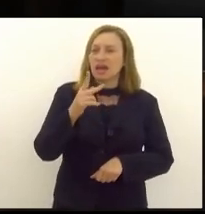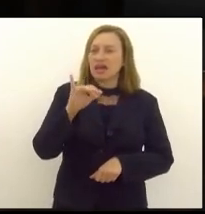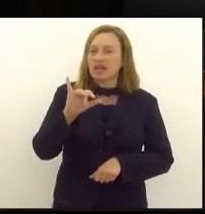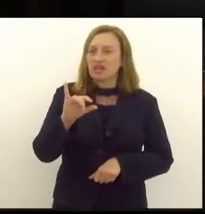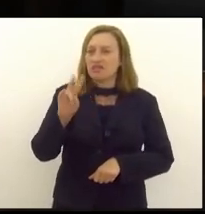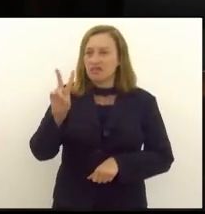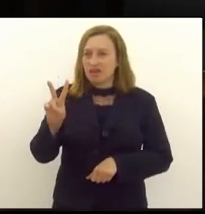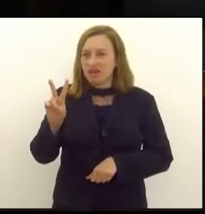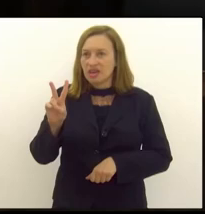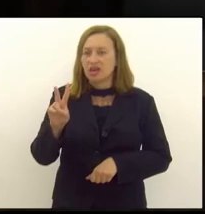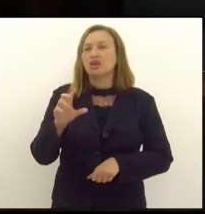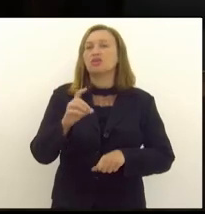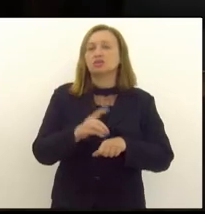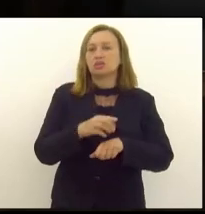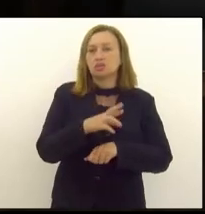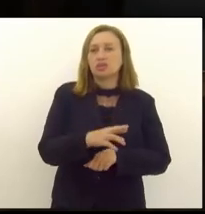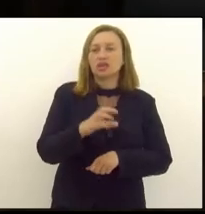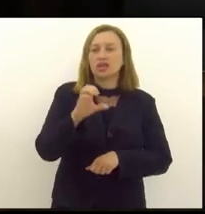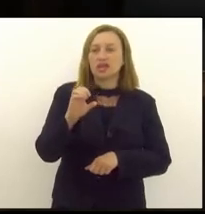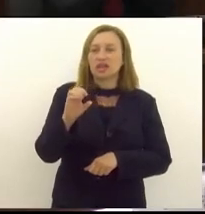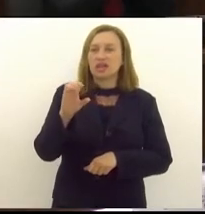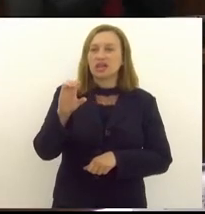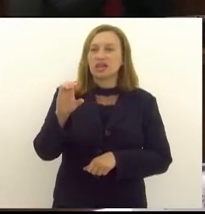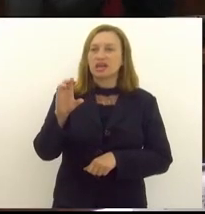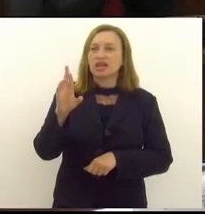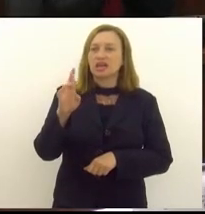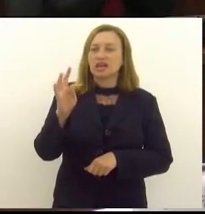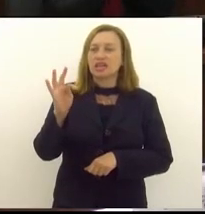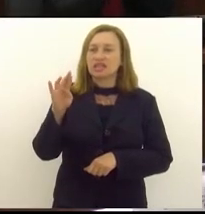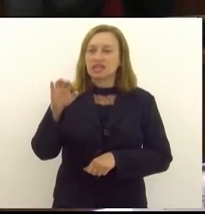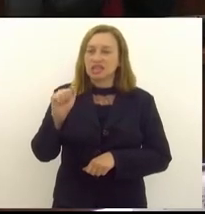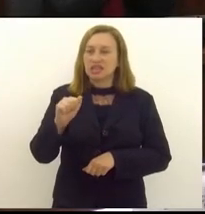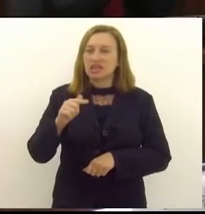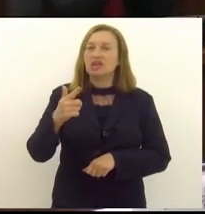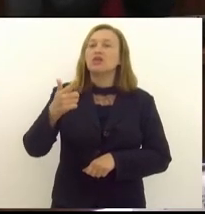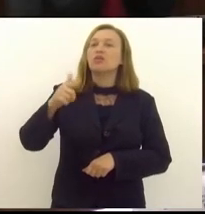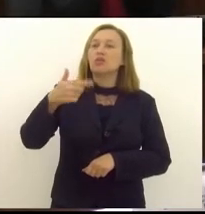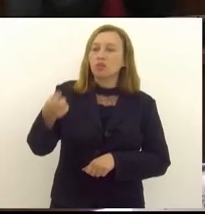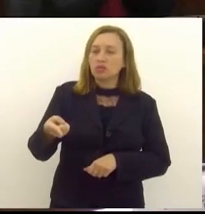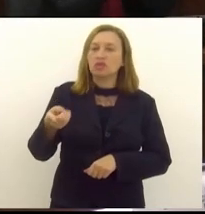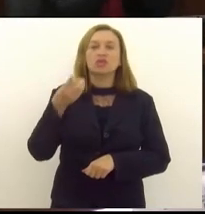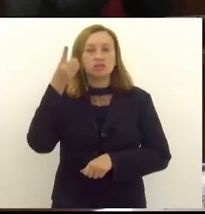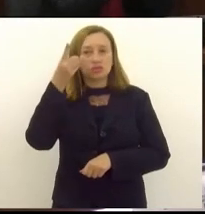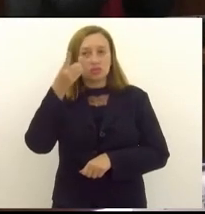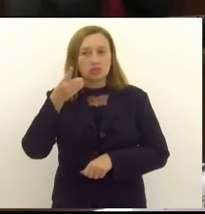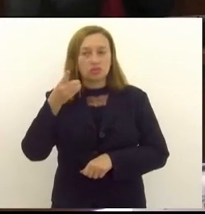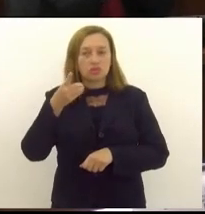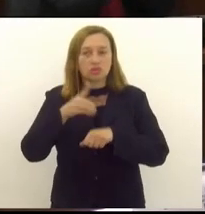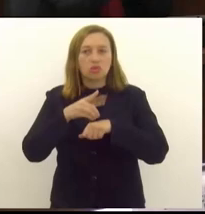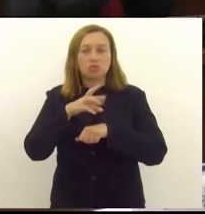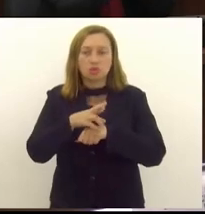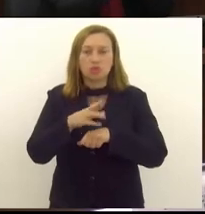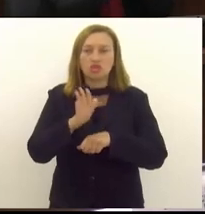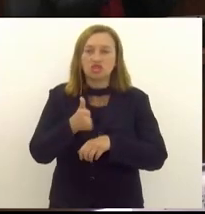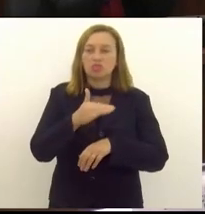presente, junto com a doutora Olga Menezes, né, já falecida, infelizmente. E a gente tem